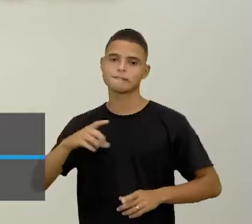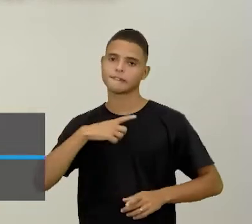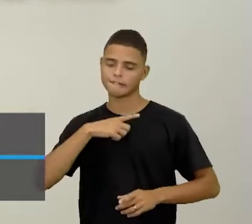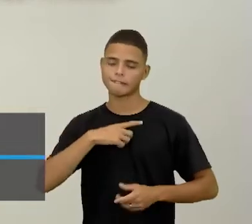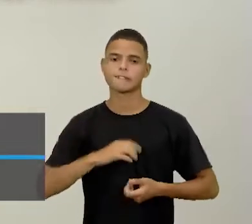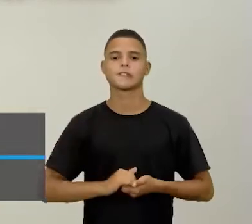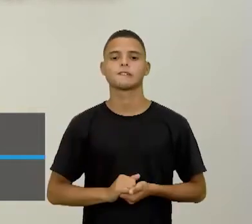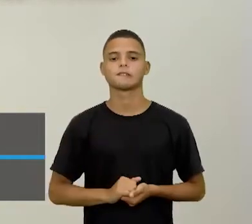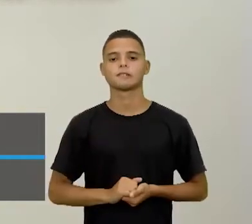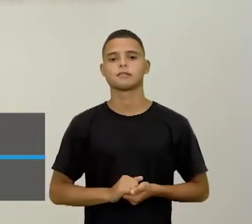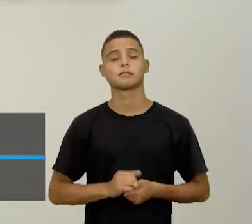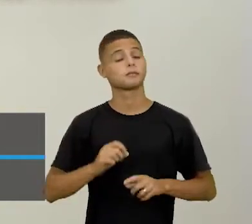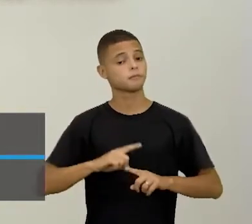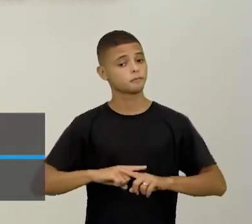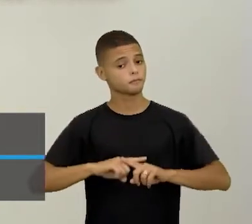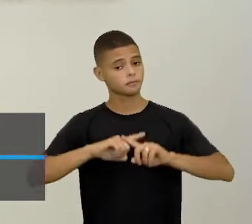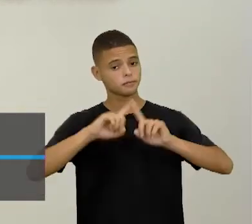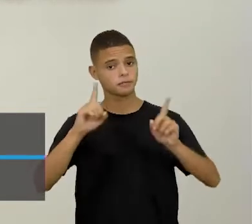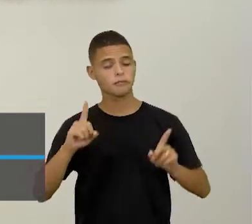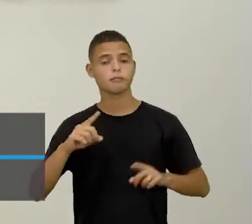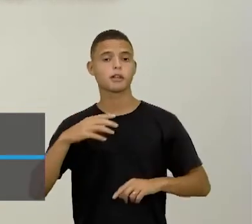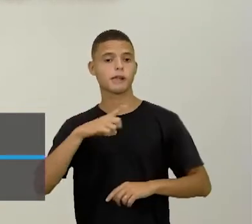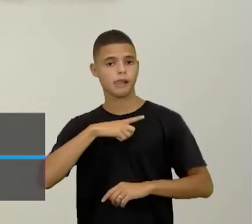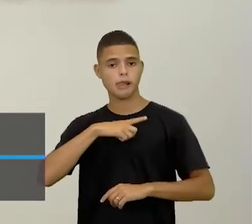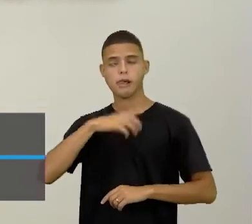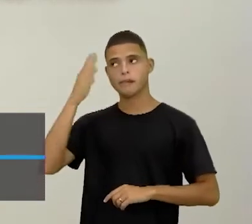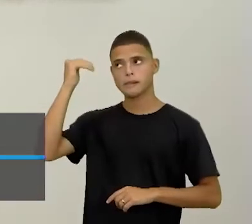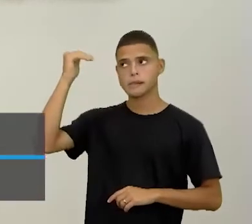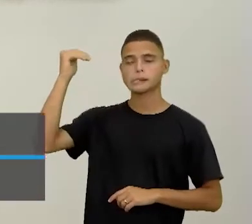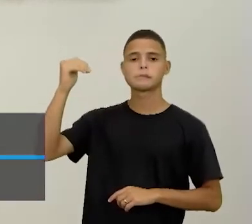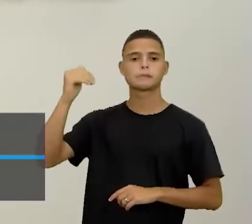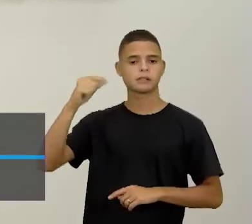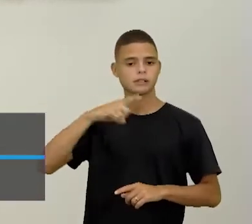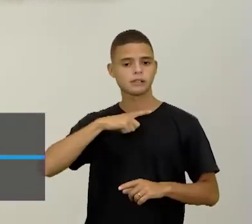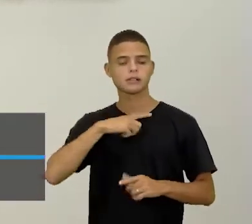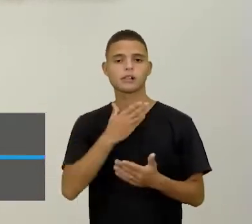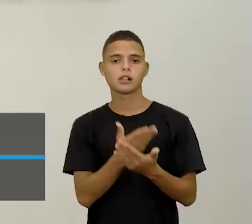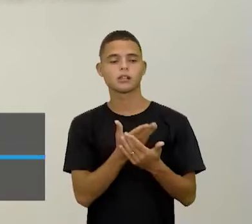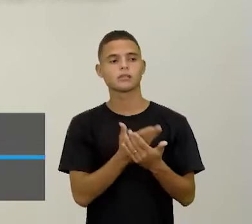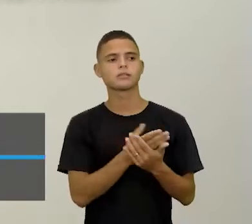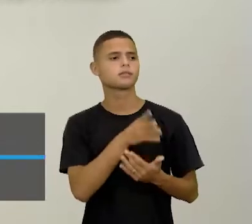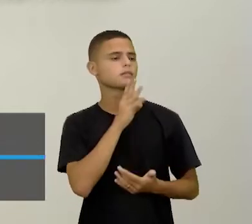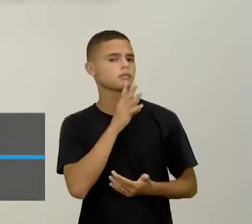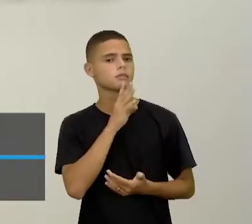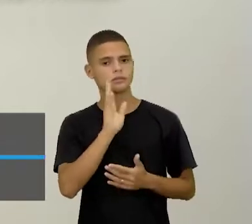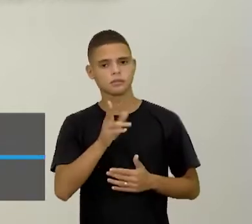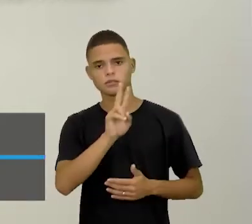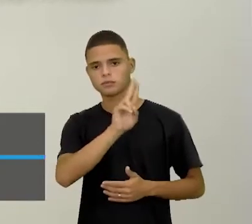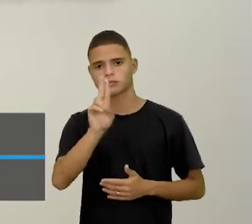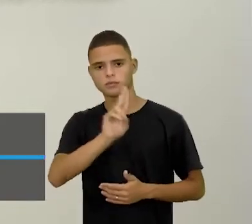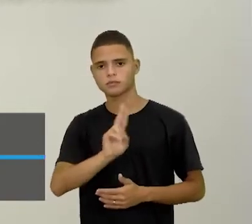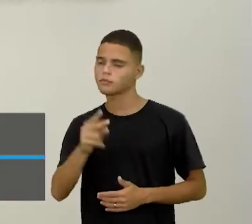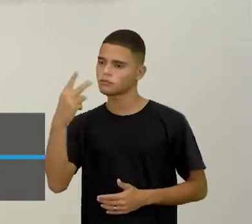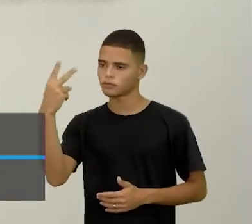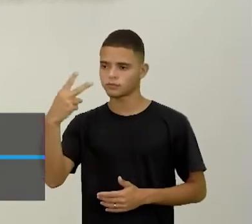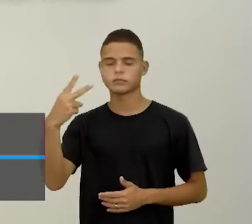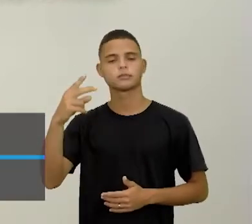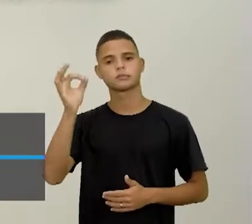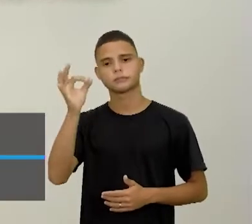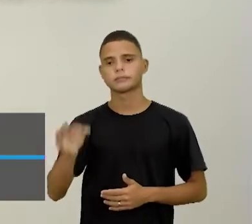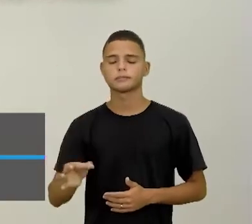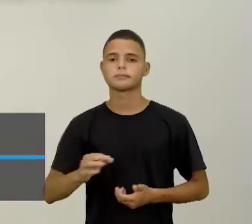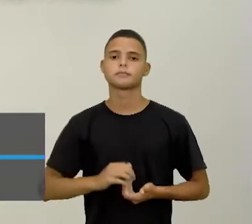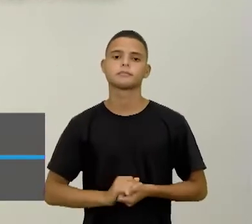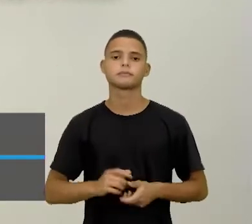Tem. Mas a gente conhece como forças de polo induzido ou força de London. Os dois está certo. Força de polo